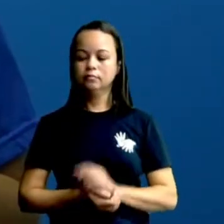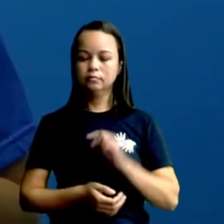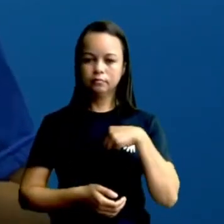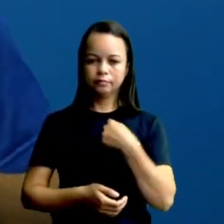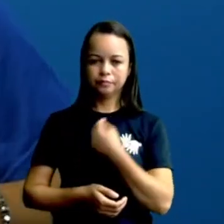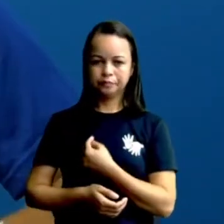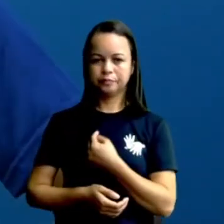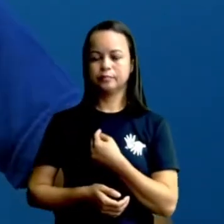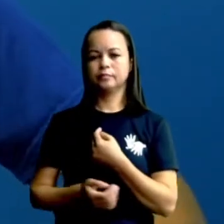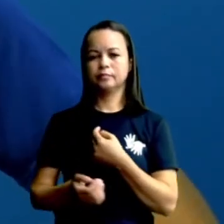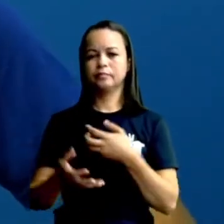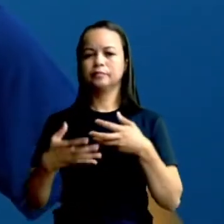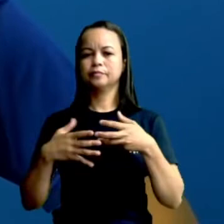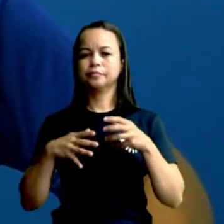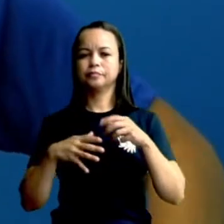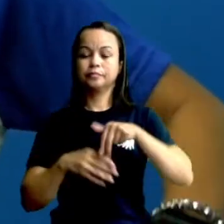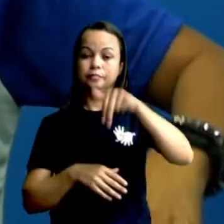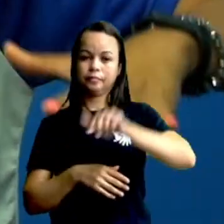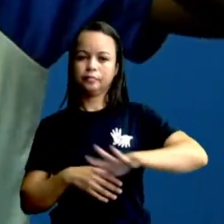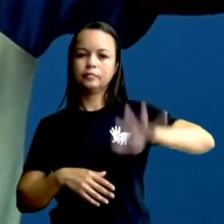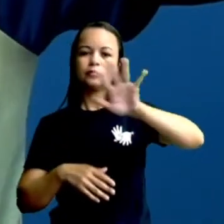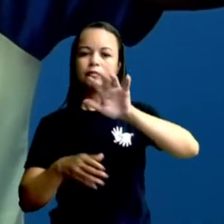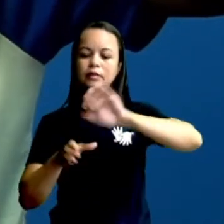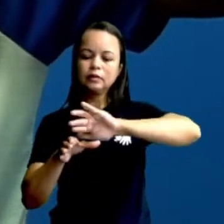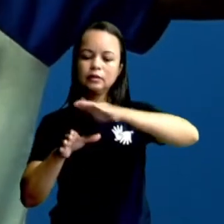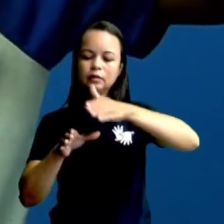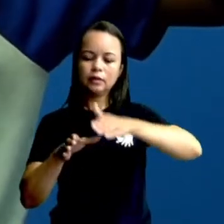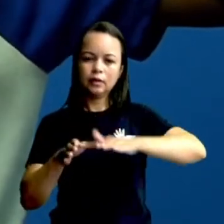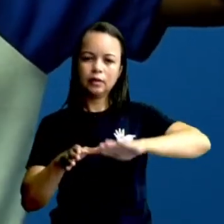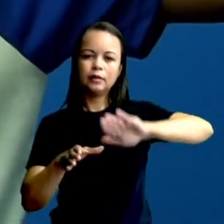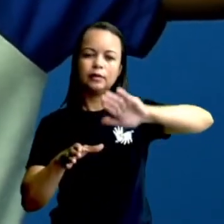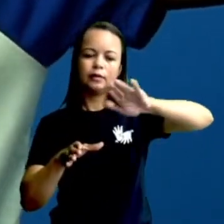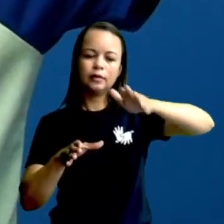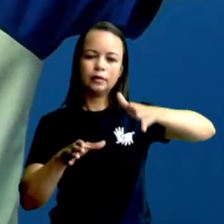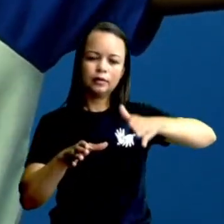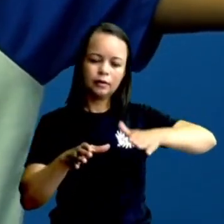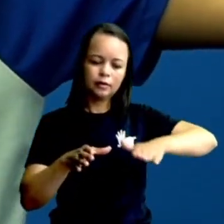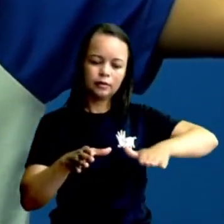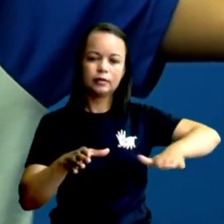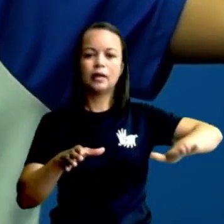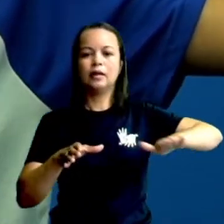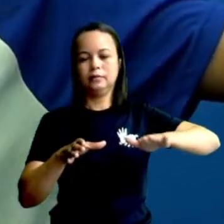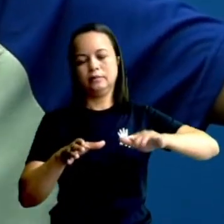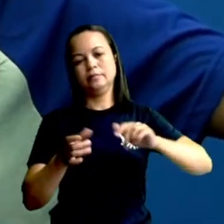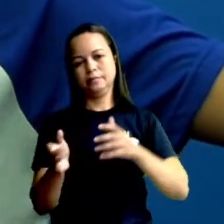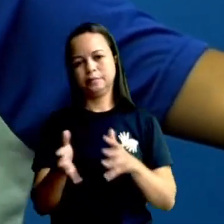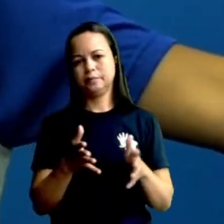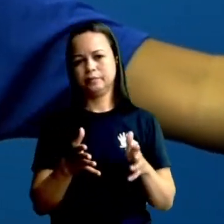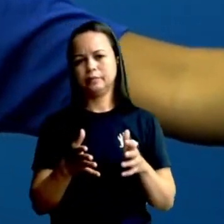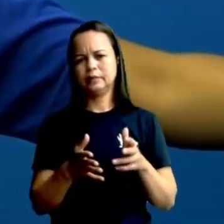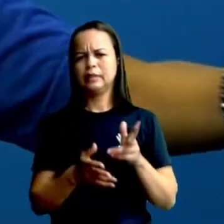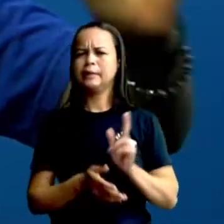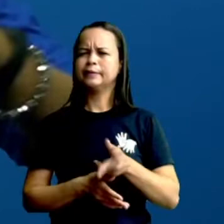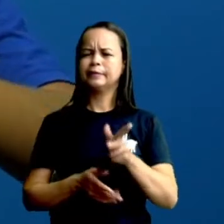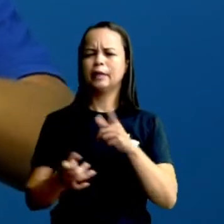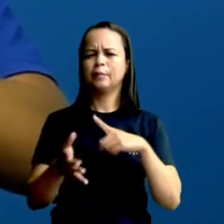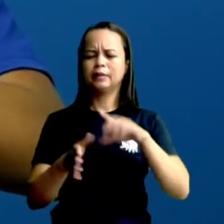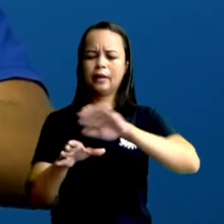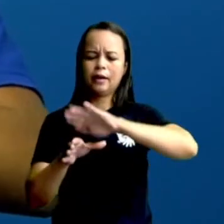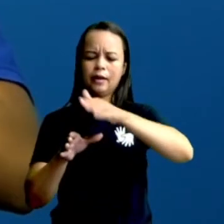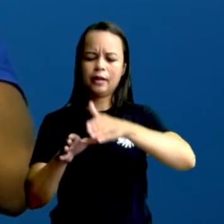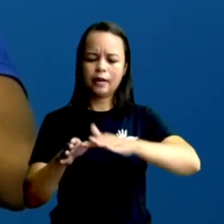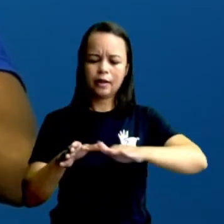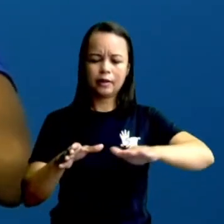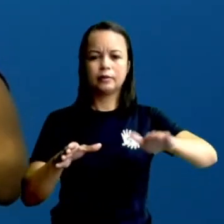região Nordeste tem muitos planaltos, que é aquela elevaçãozinha mais alta, aí vem bastante plano, depois dá uma quebradinha. Geralmente, naquela quebradinha